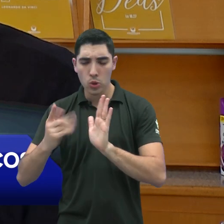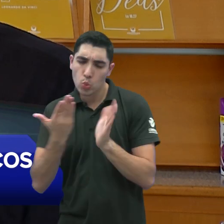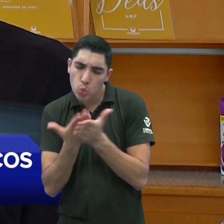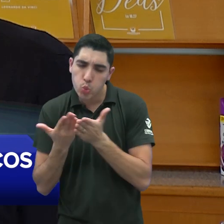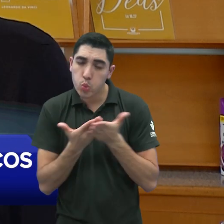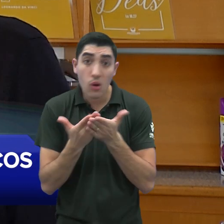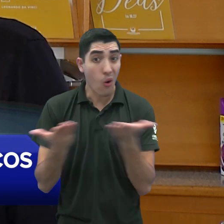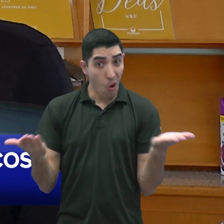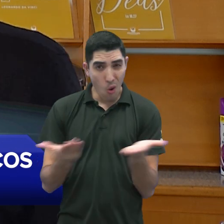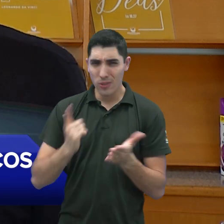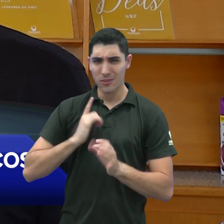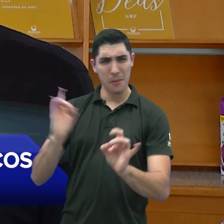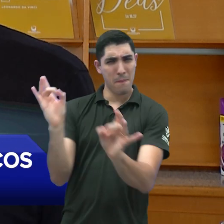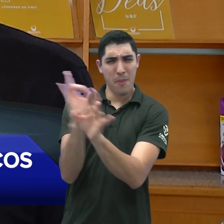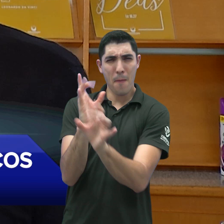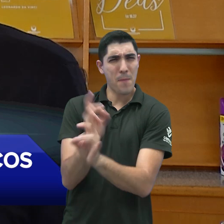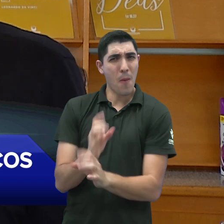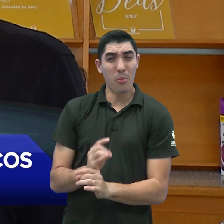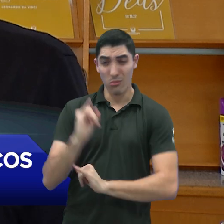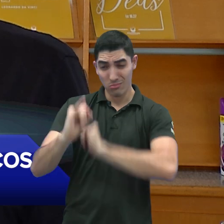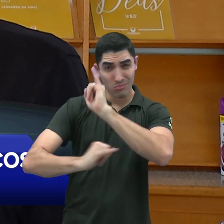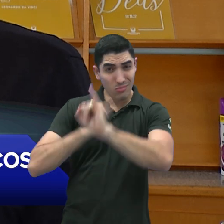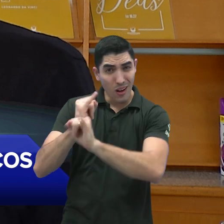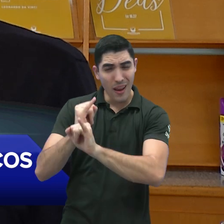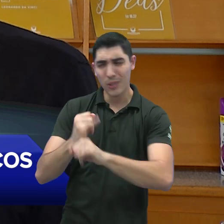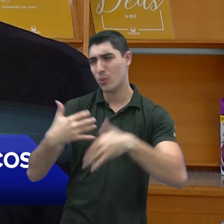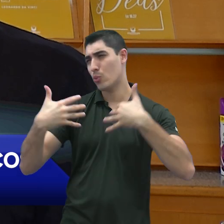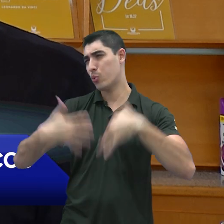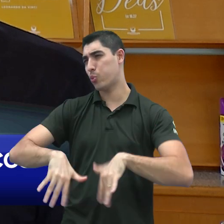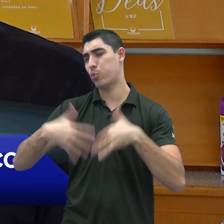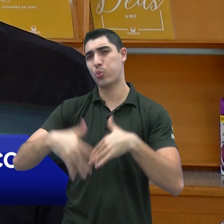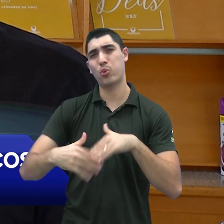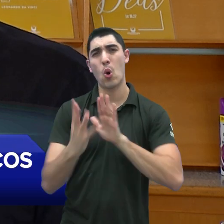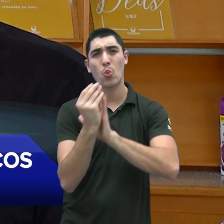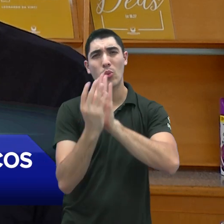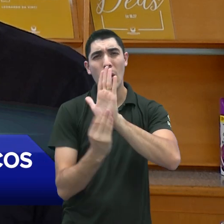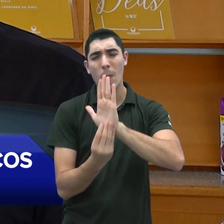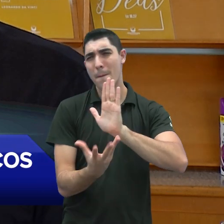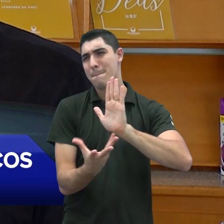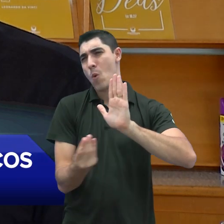Tem muito conteúdo na internet e isso acabou